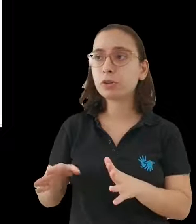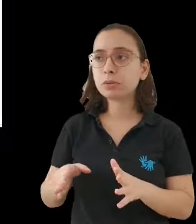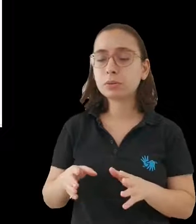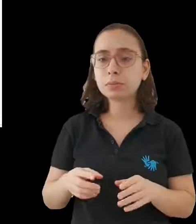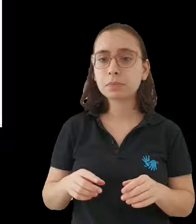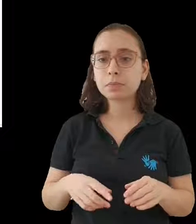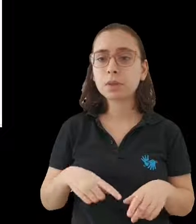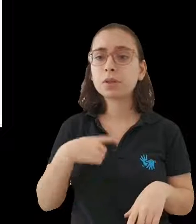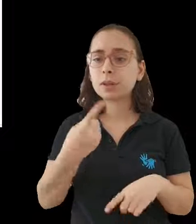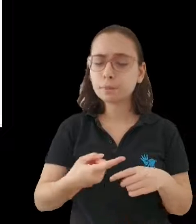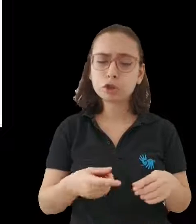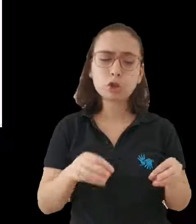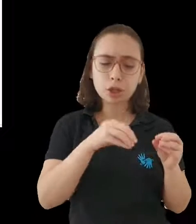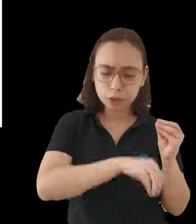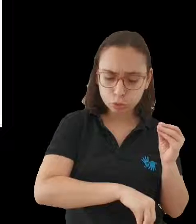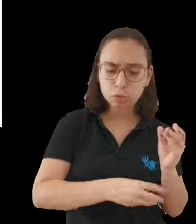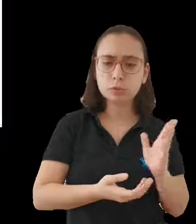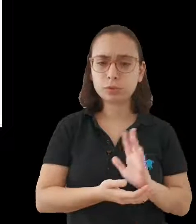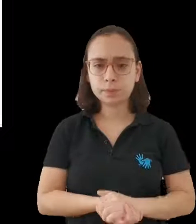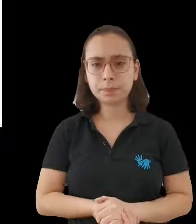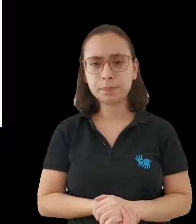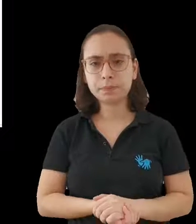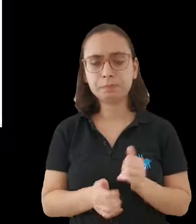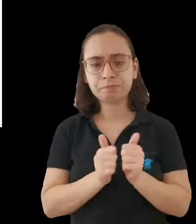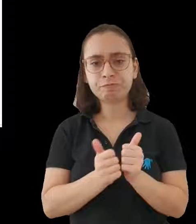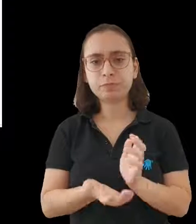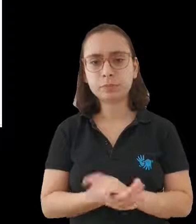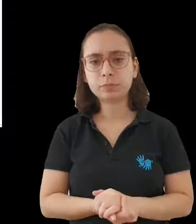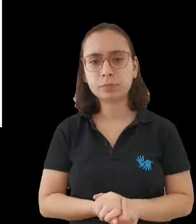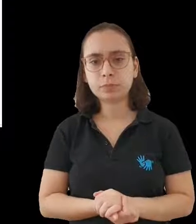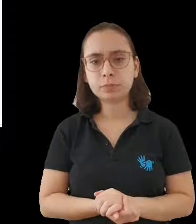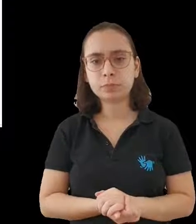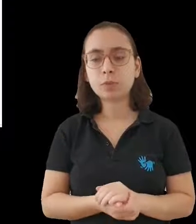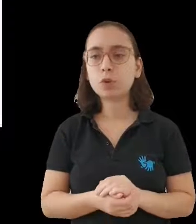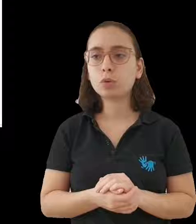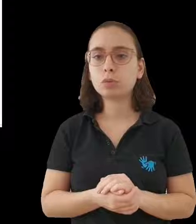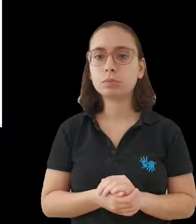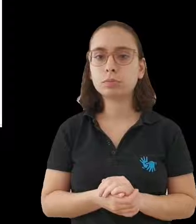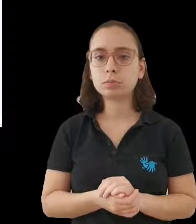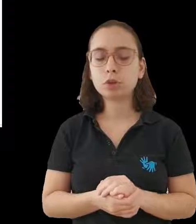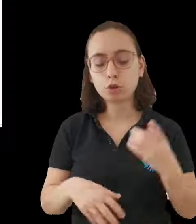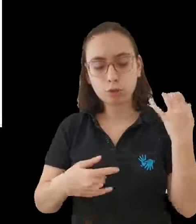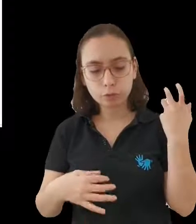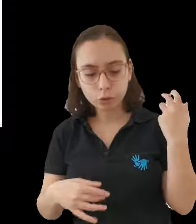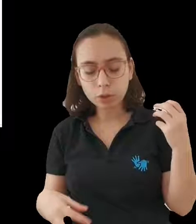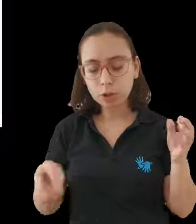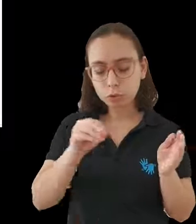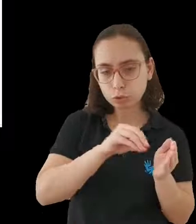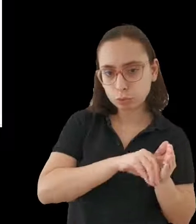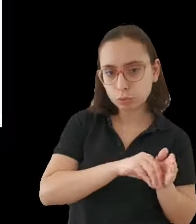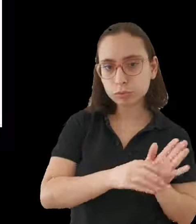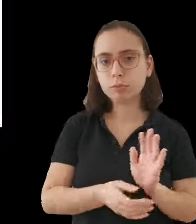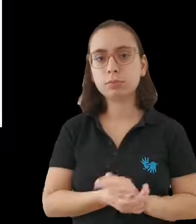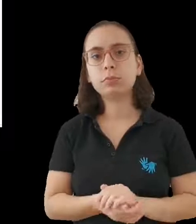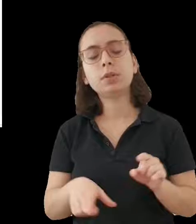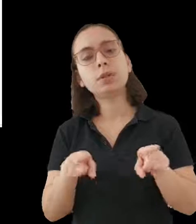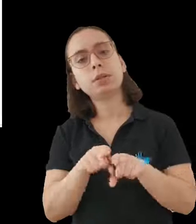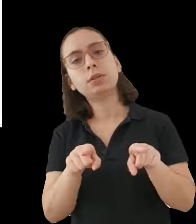deixaram fora. Depois coloca junto, tá bem, Milena? Tá. O adereço do